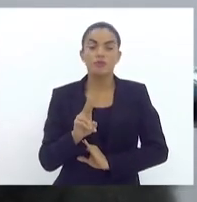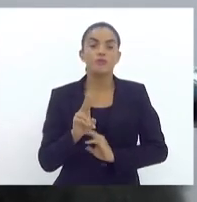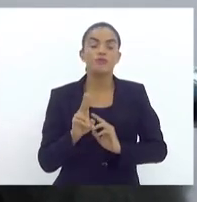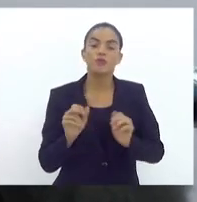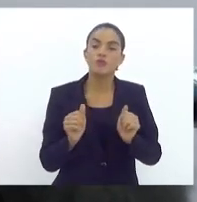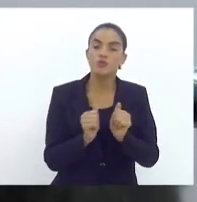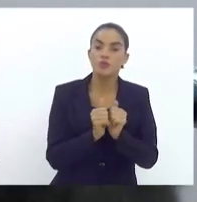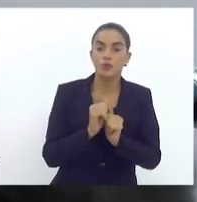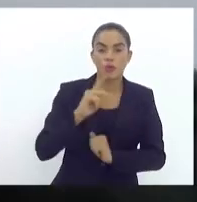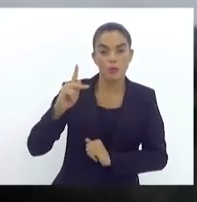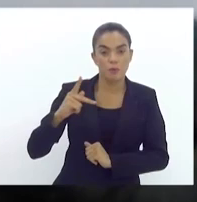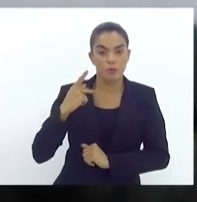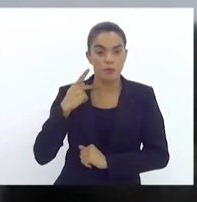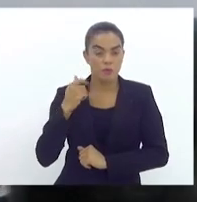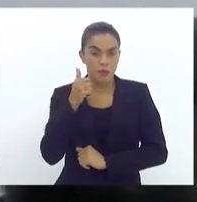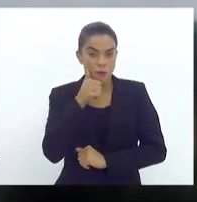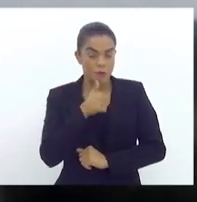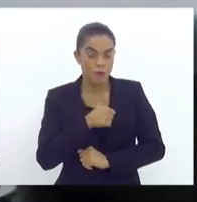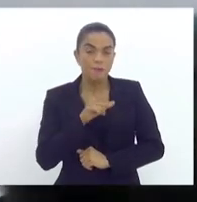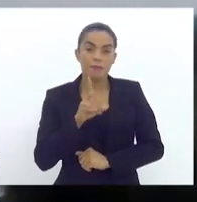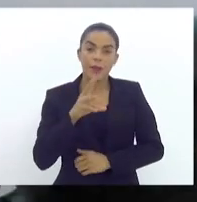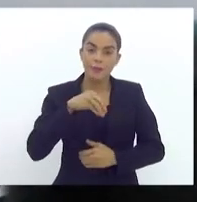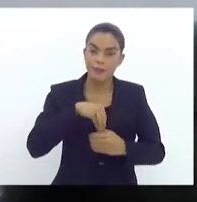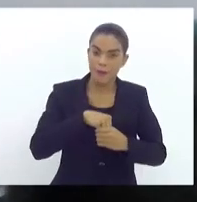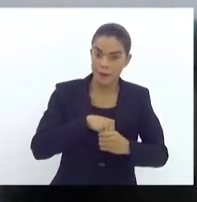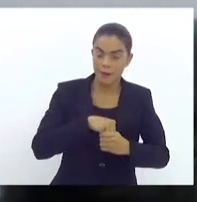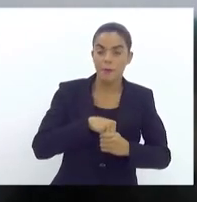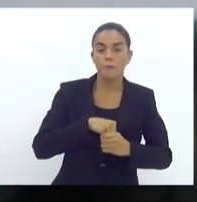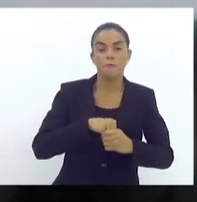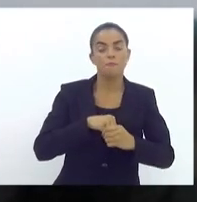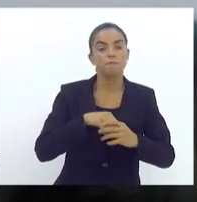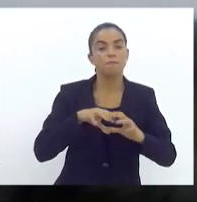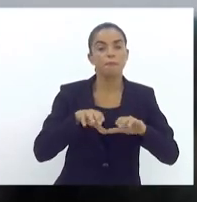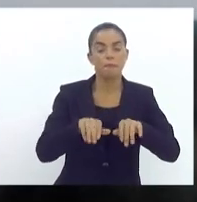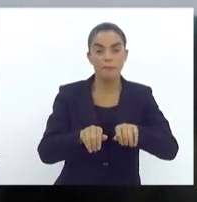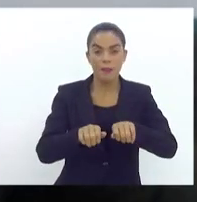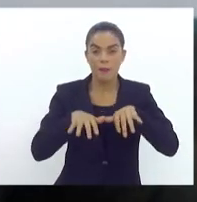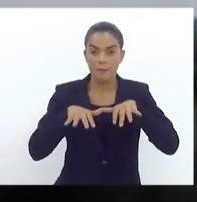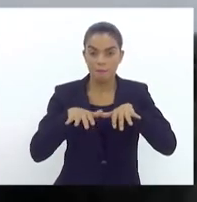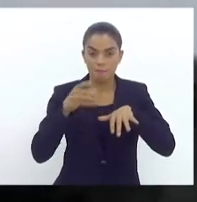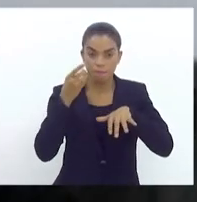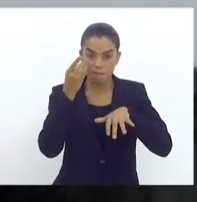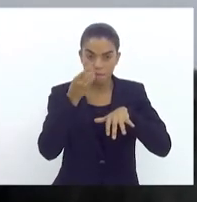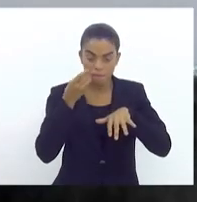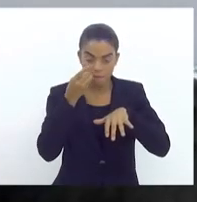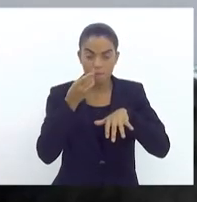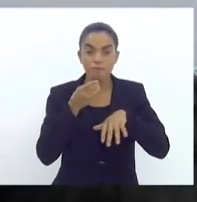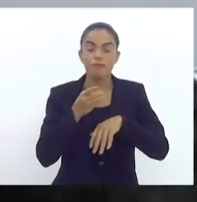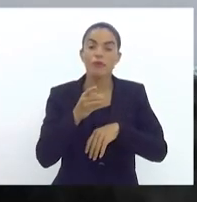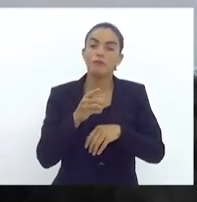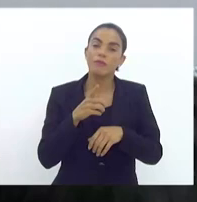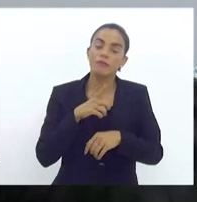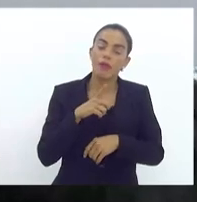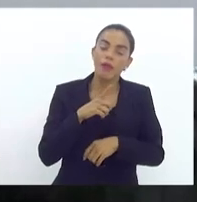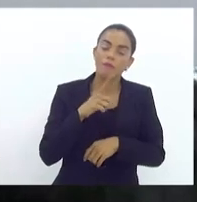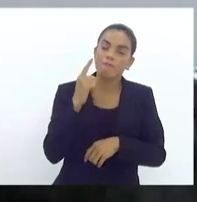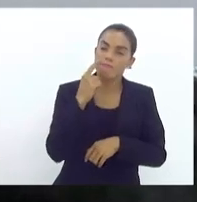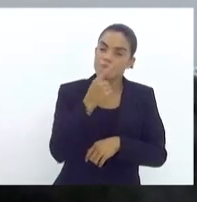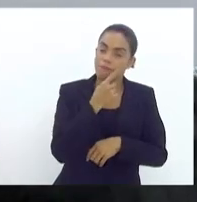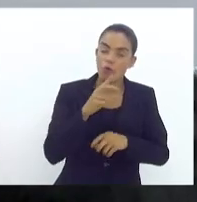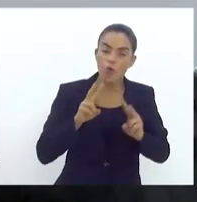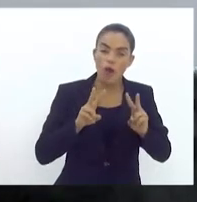a Procuradoria da mulher que é um organismo dentro da câmara dos deputados que tem esse olhar não só né de